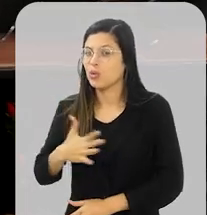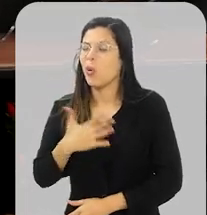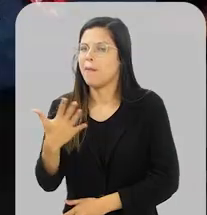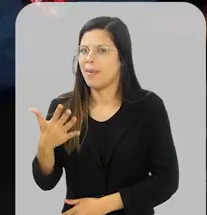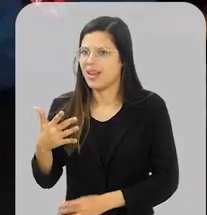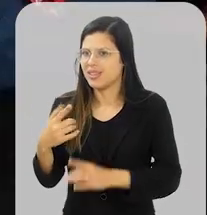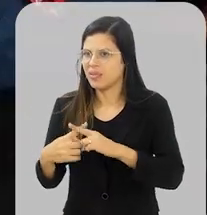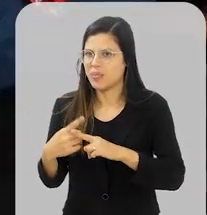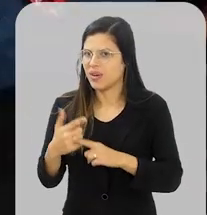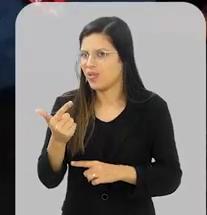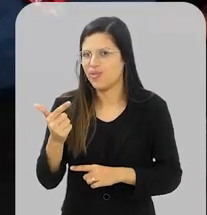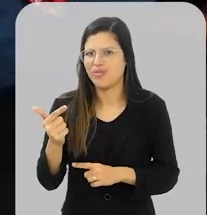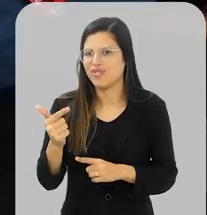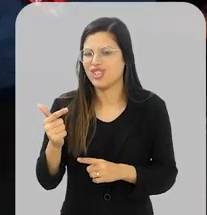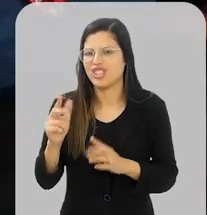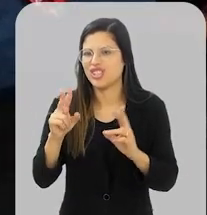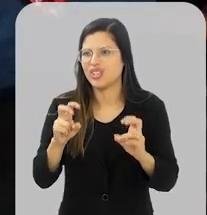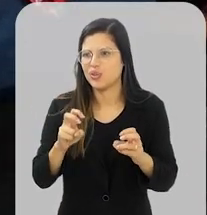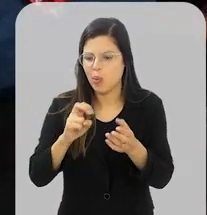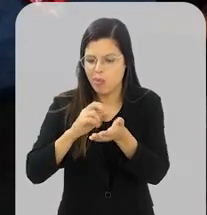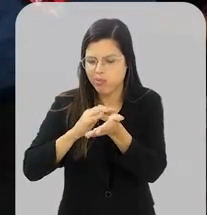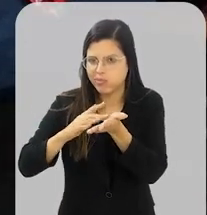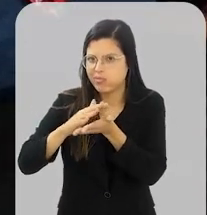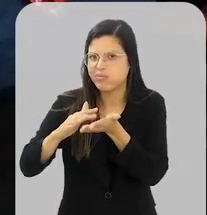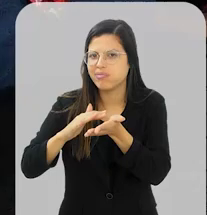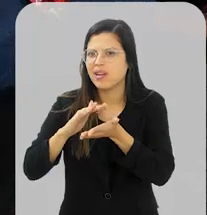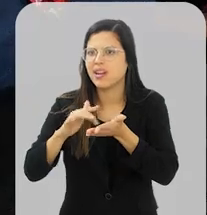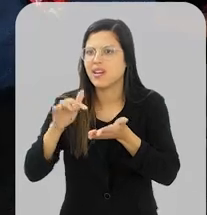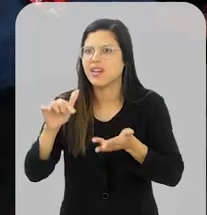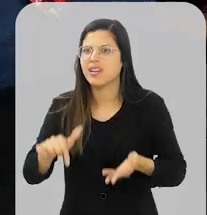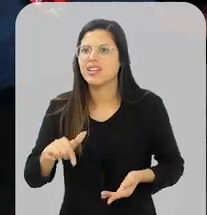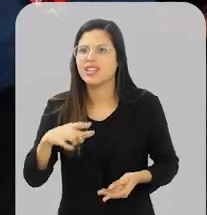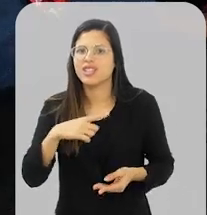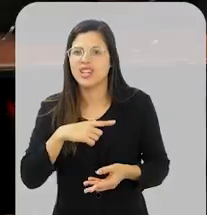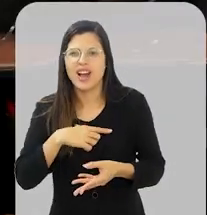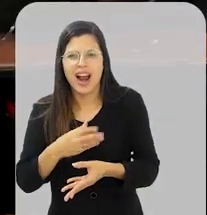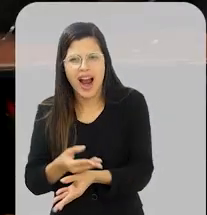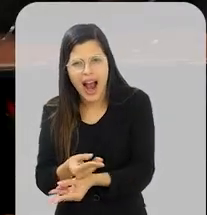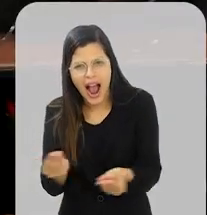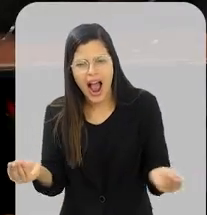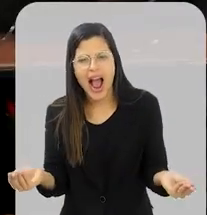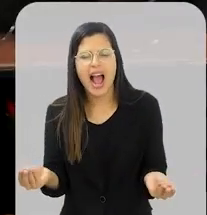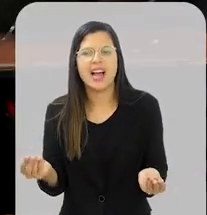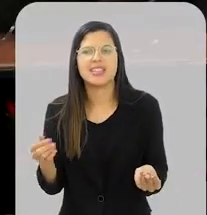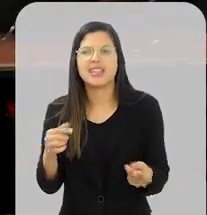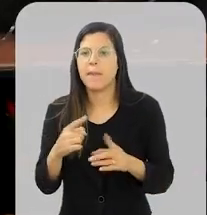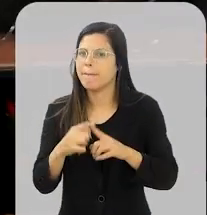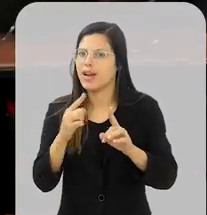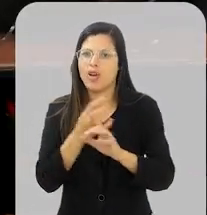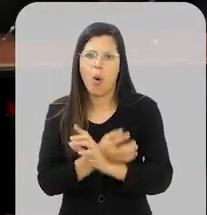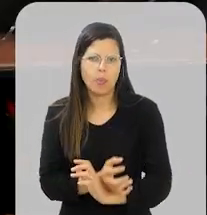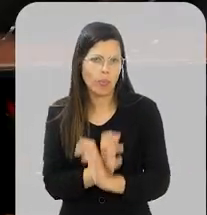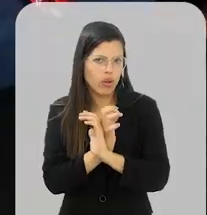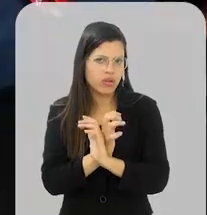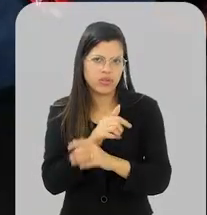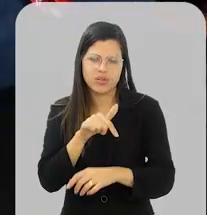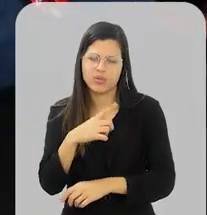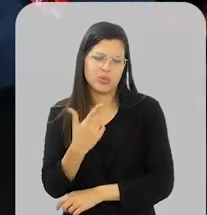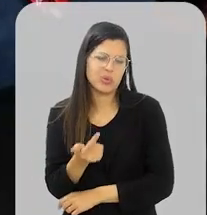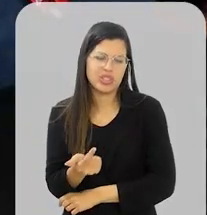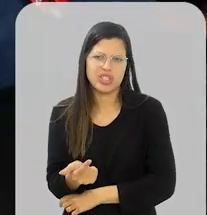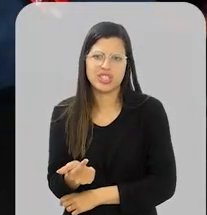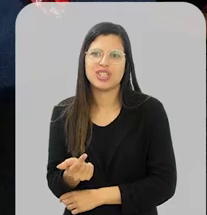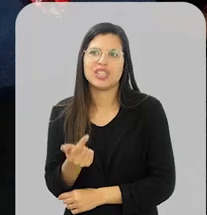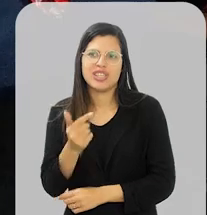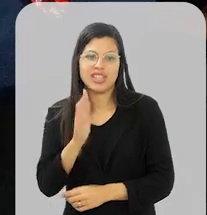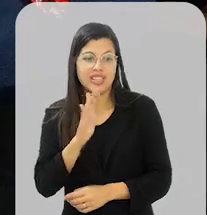sobre... Não tinha. Sobre, né? Você tinha sobre runas, tinha sobre carta, mas sobre os ossos... Ossos, aí, não. Então